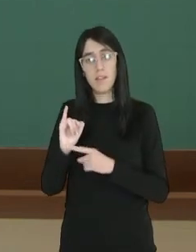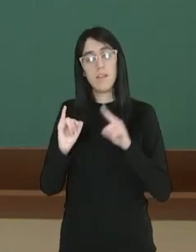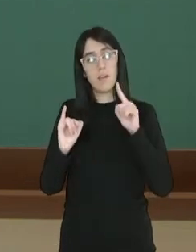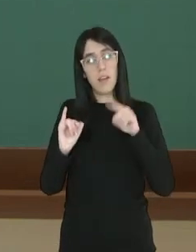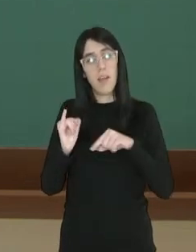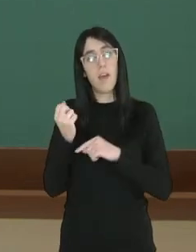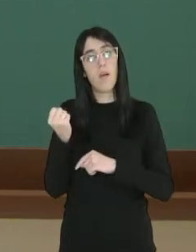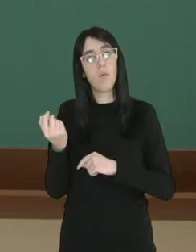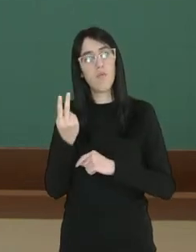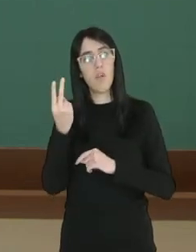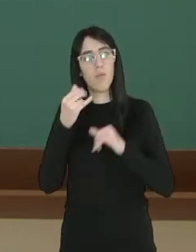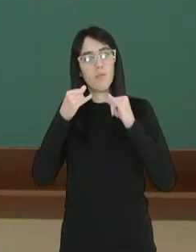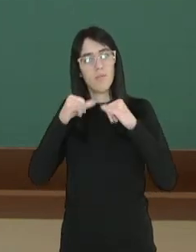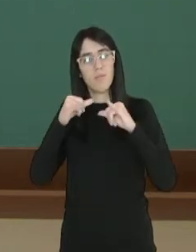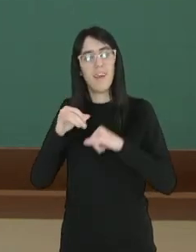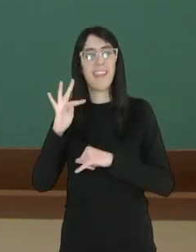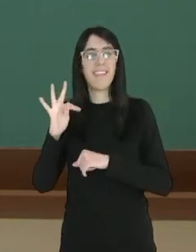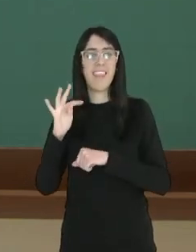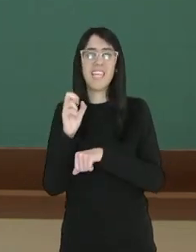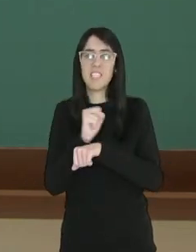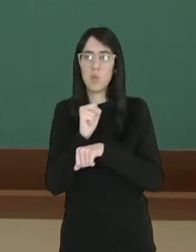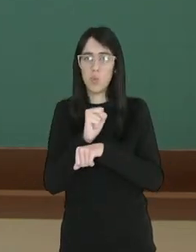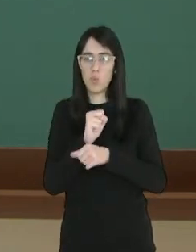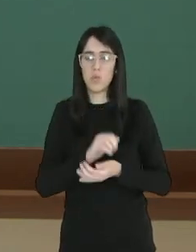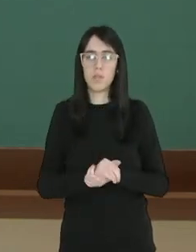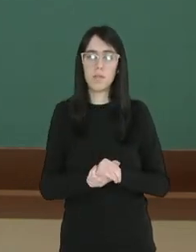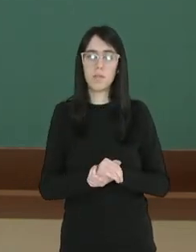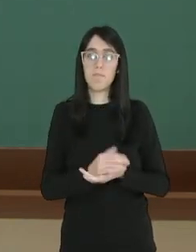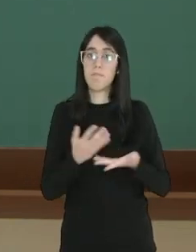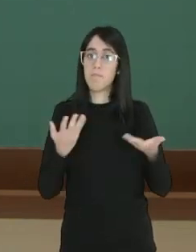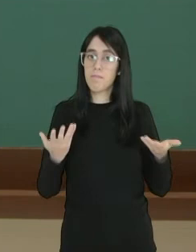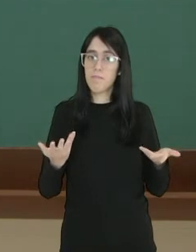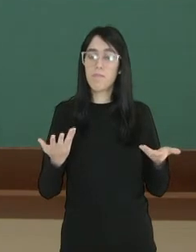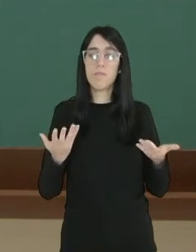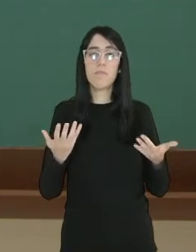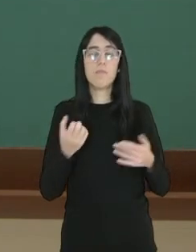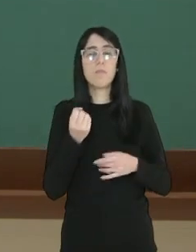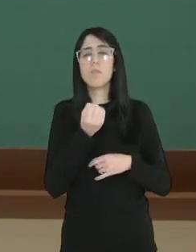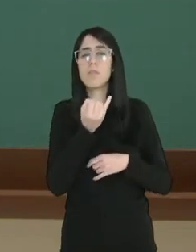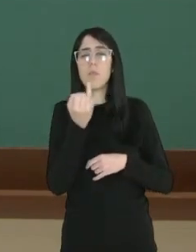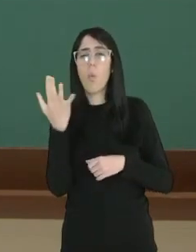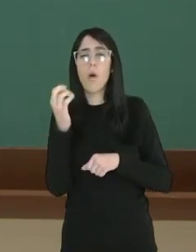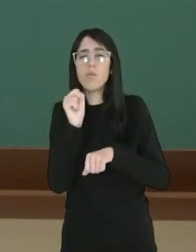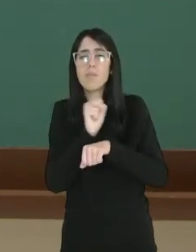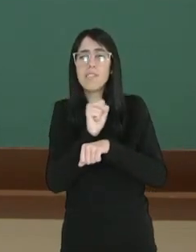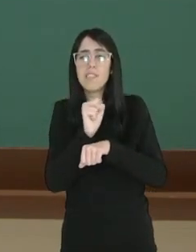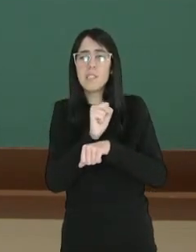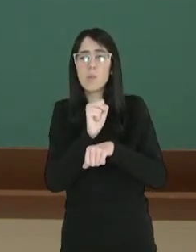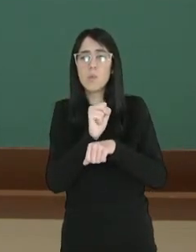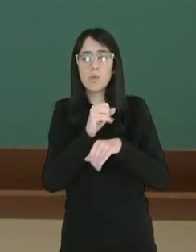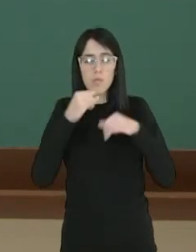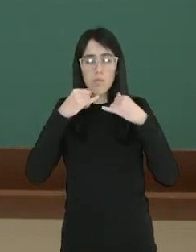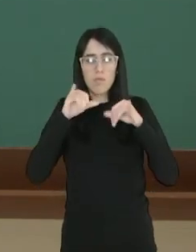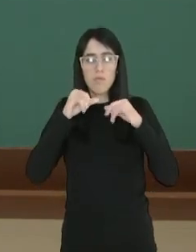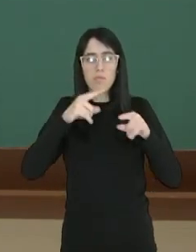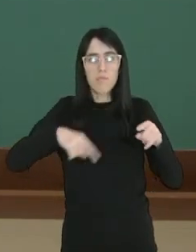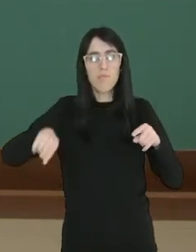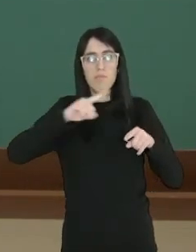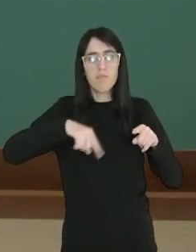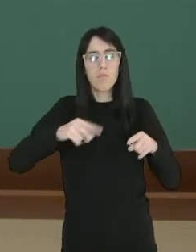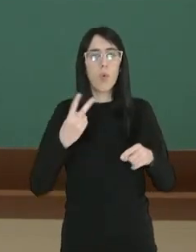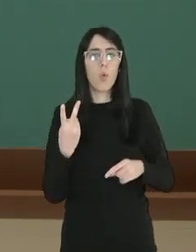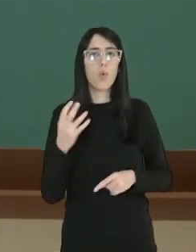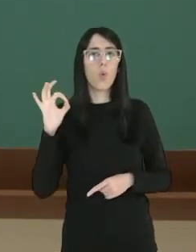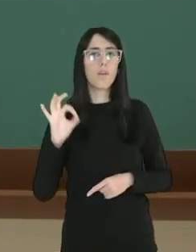decorridos t segundos. Queremos saber em quantos segundos a corrente atinge 2% do